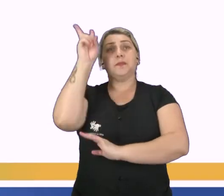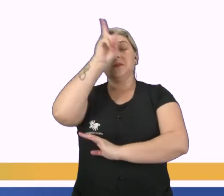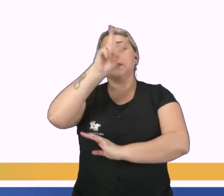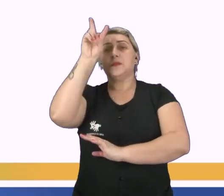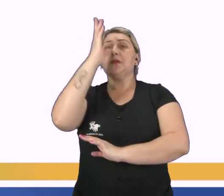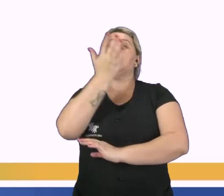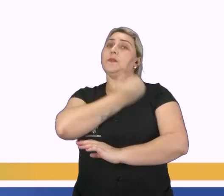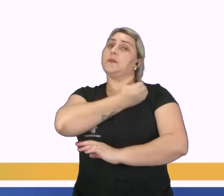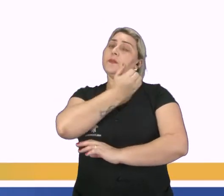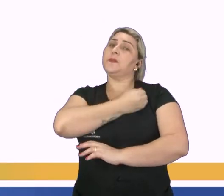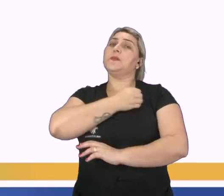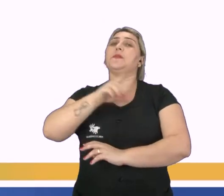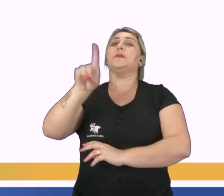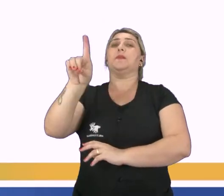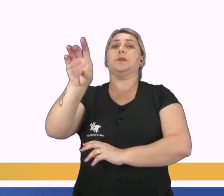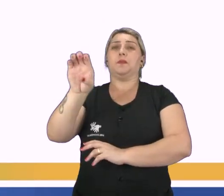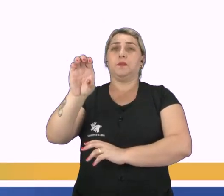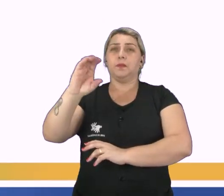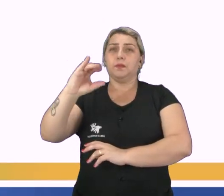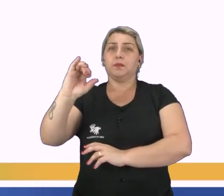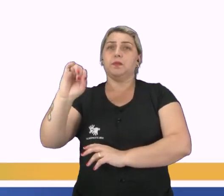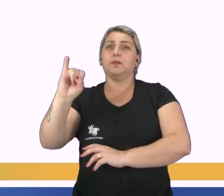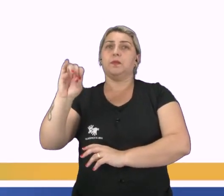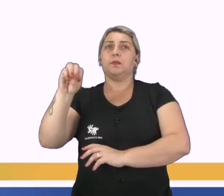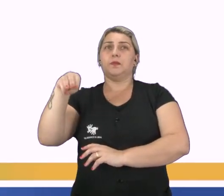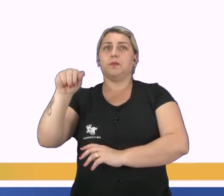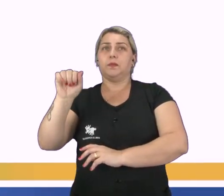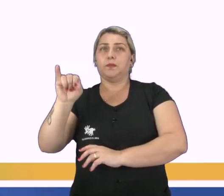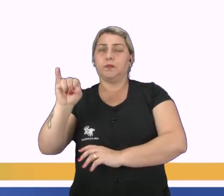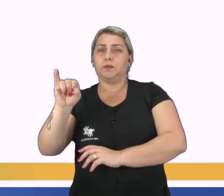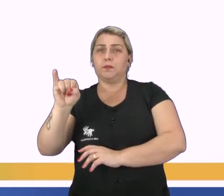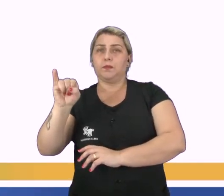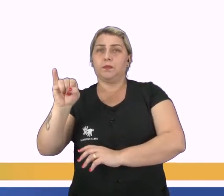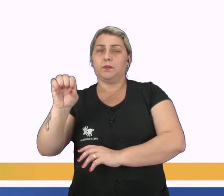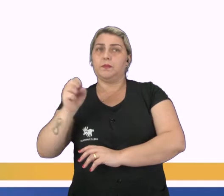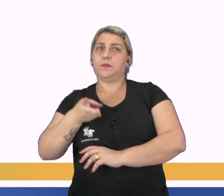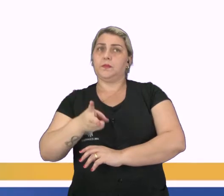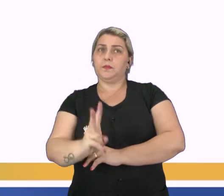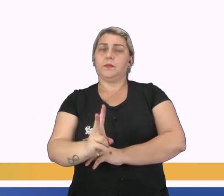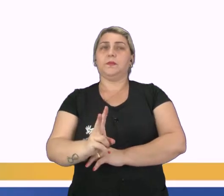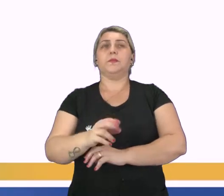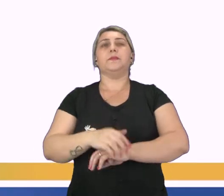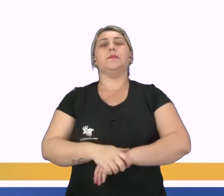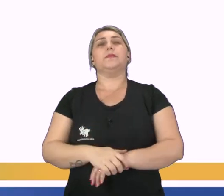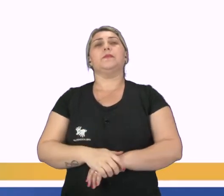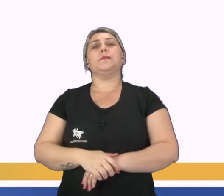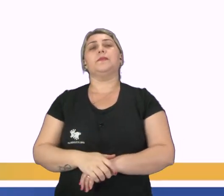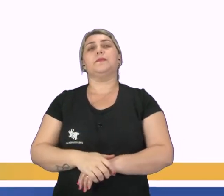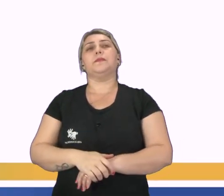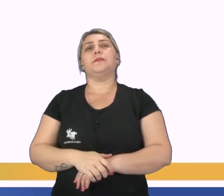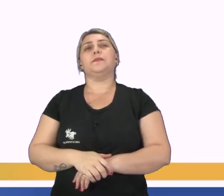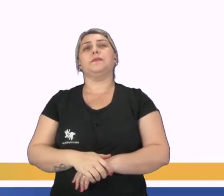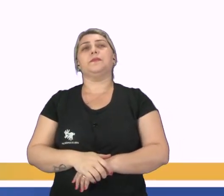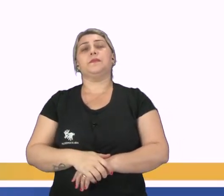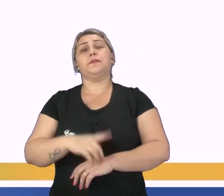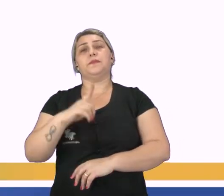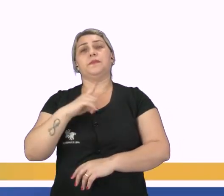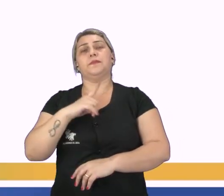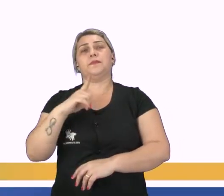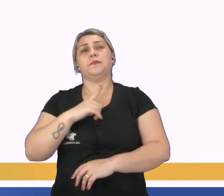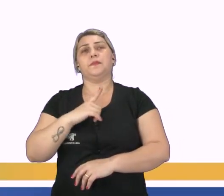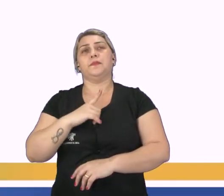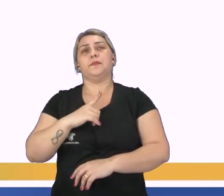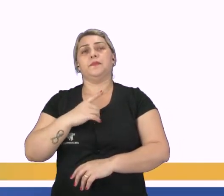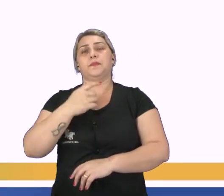lembrar os números decimais para a gente poder dar continuidade? Vem comigo na telinha. Temos